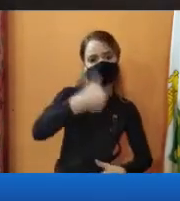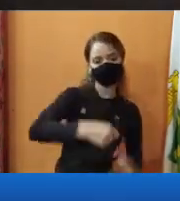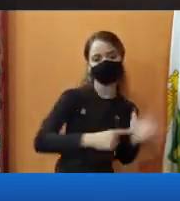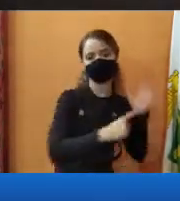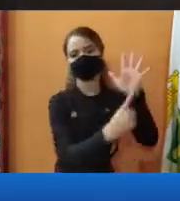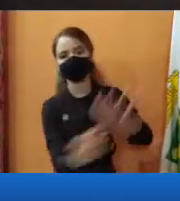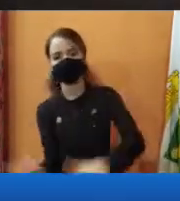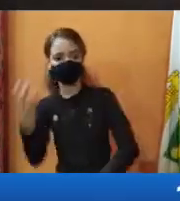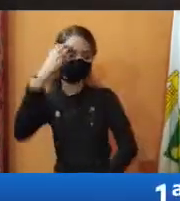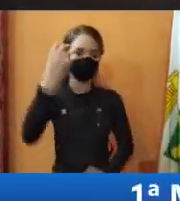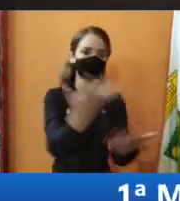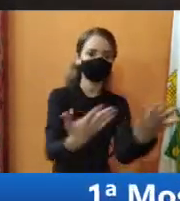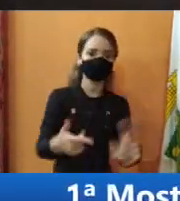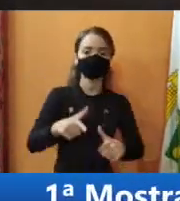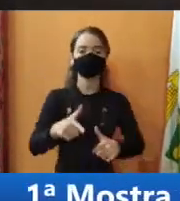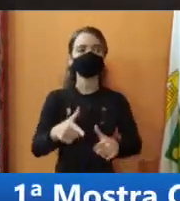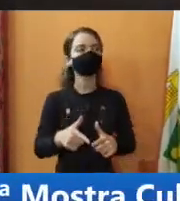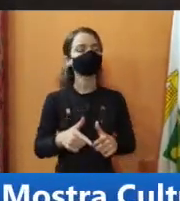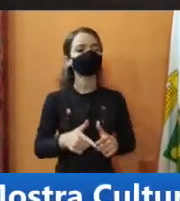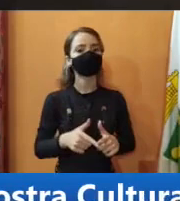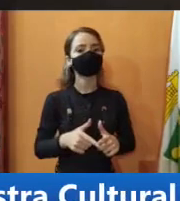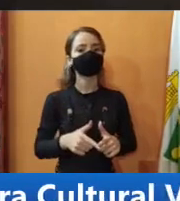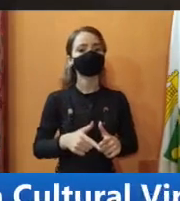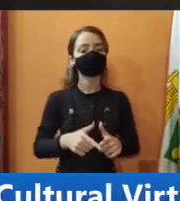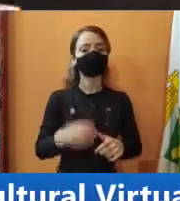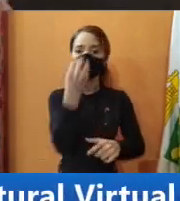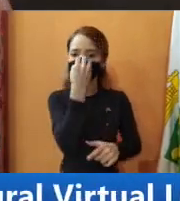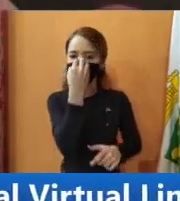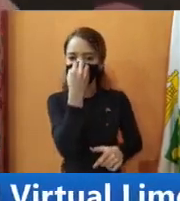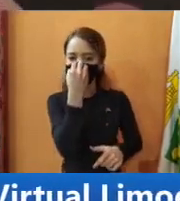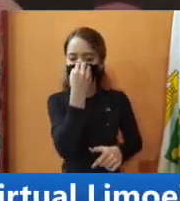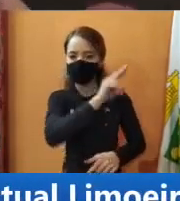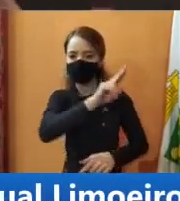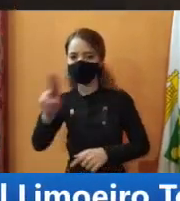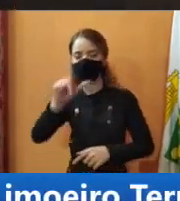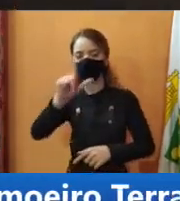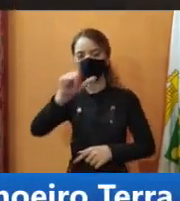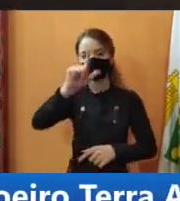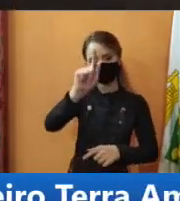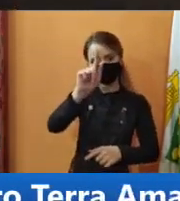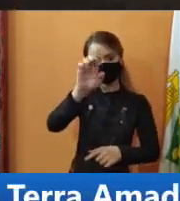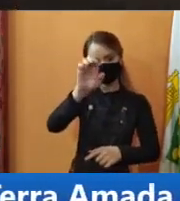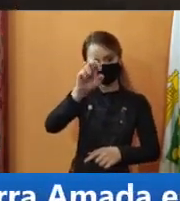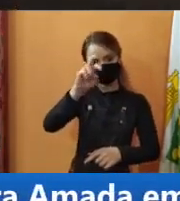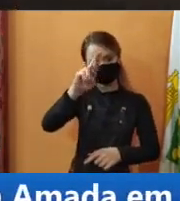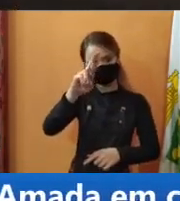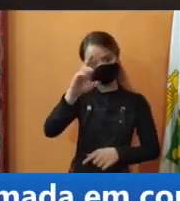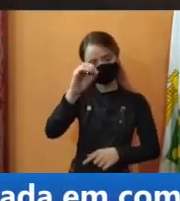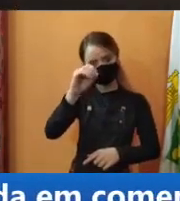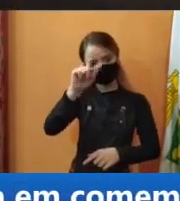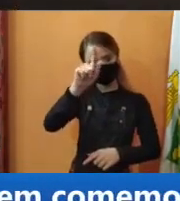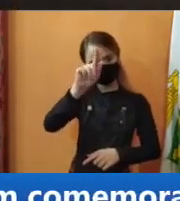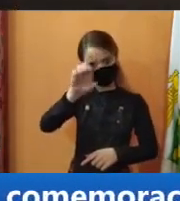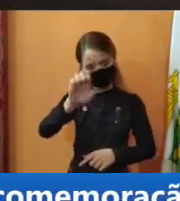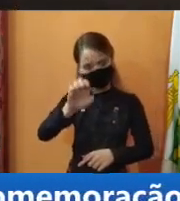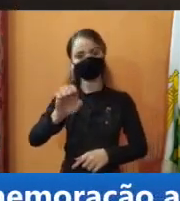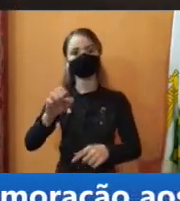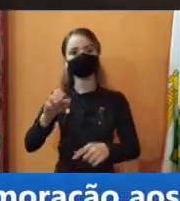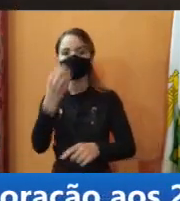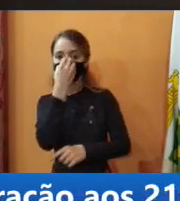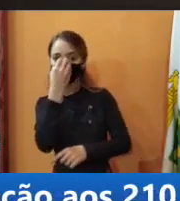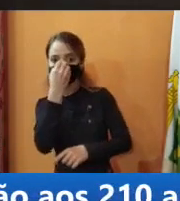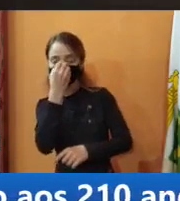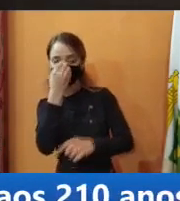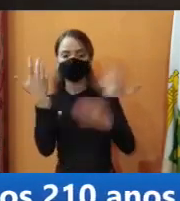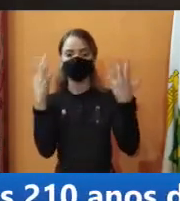cultural. Convidamos agora o George Pestana. Cadê o nosso palhaço Chililique?